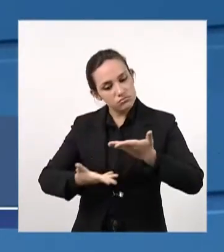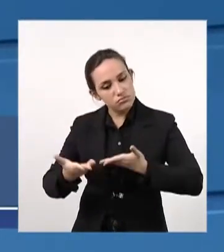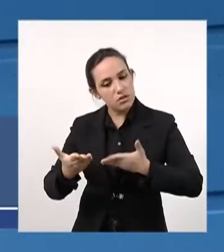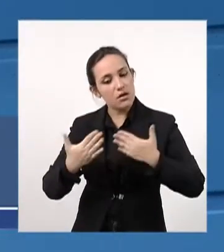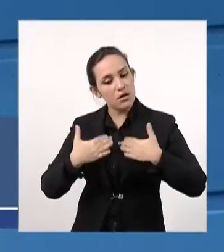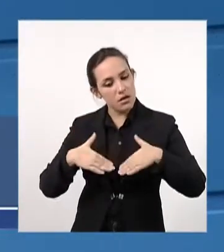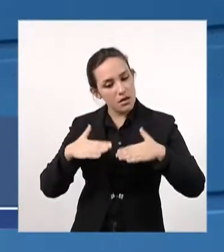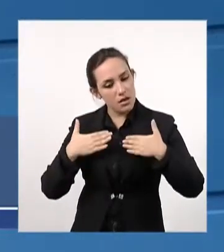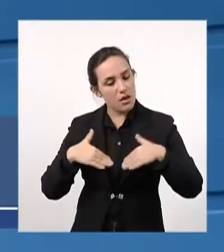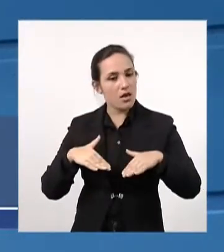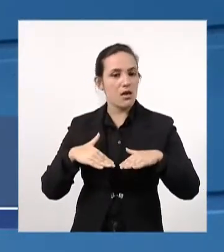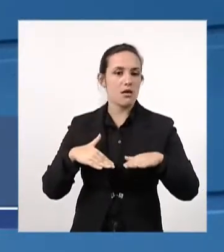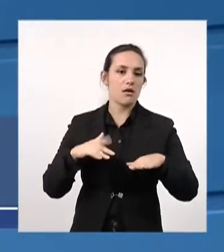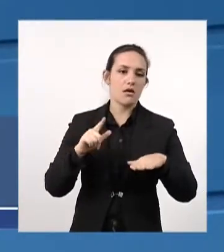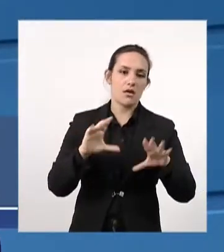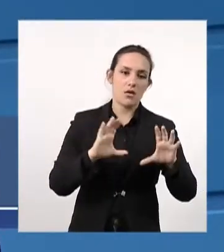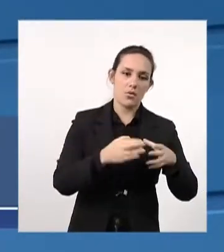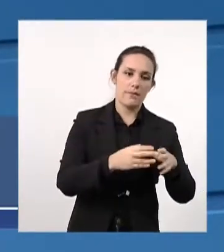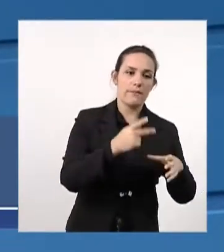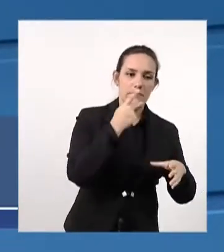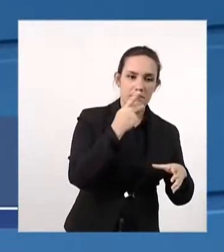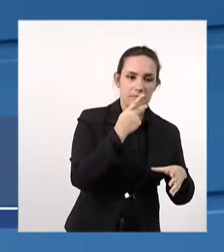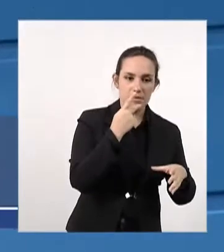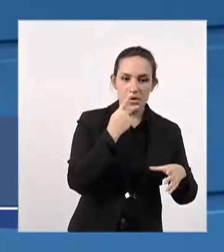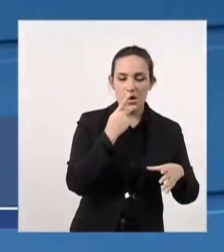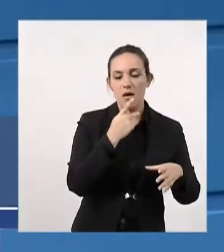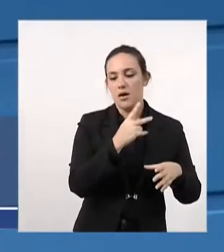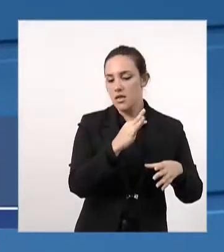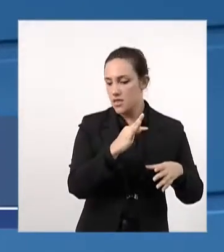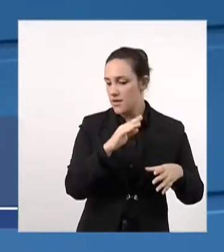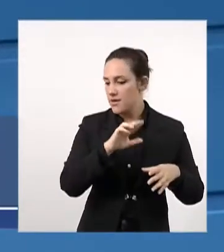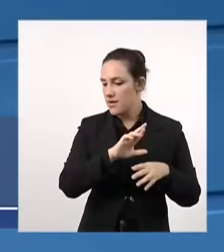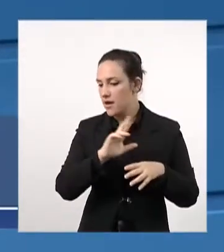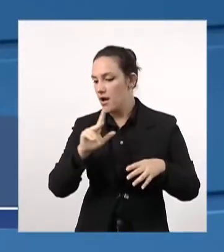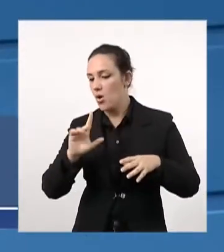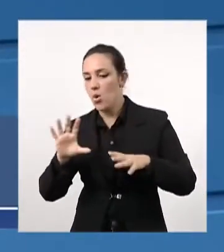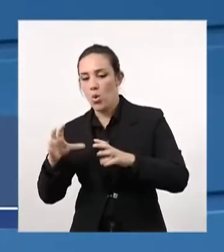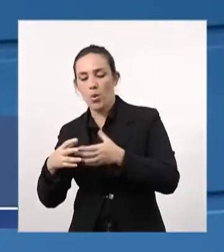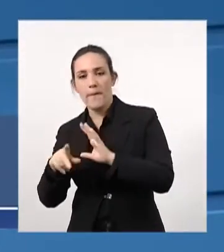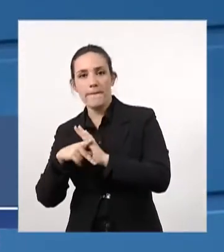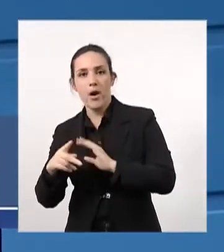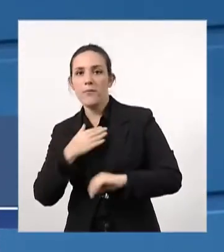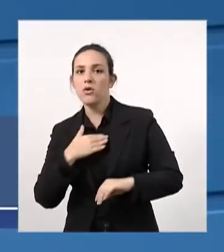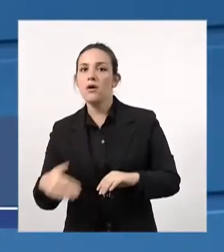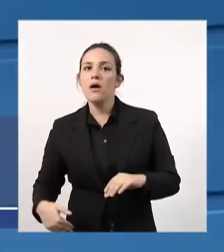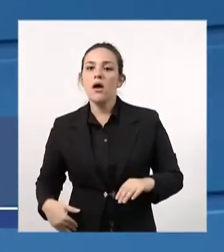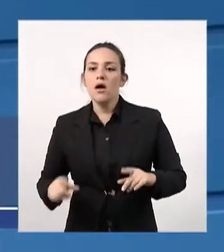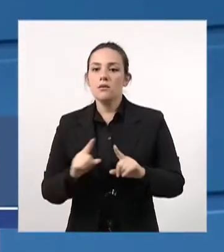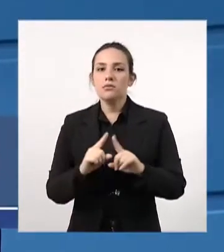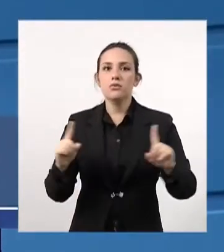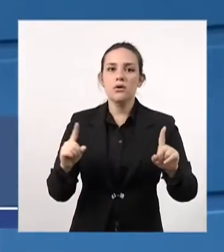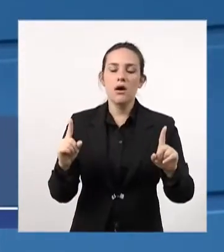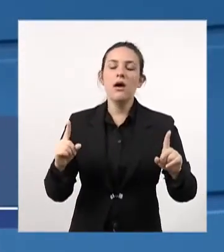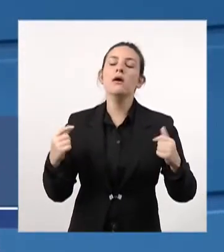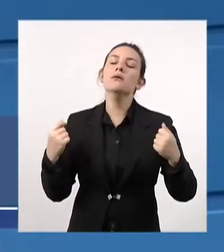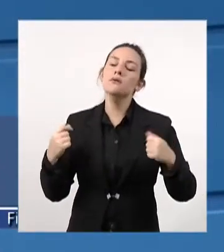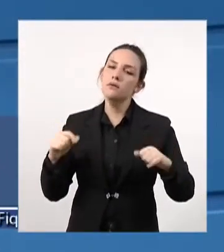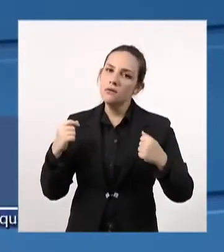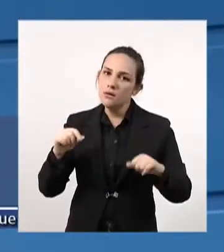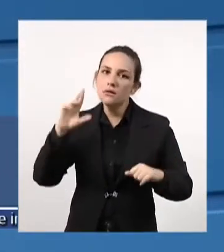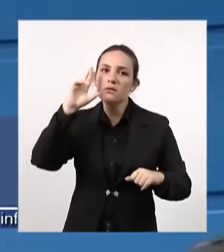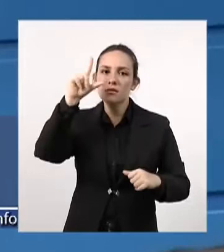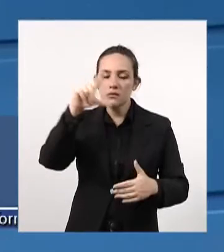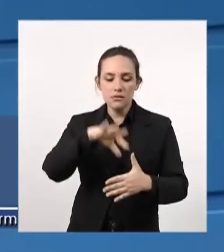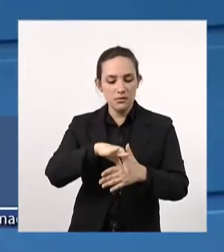né, a bancada de oposição, a bancada de sustentação do governo, através da liderança do